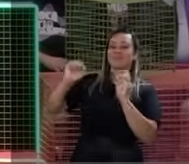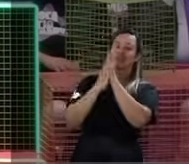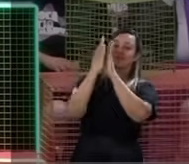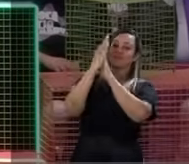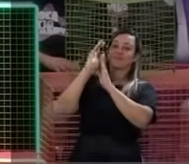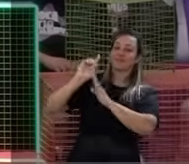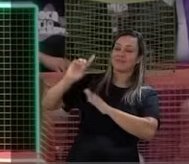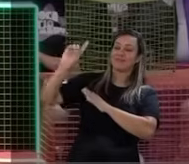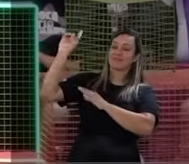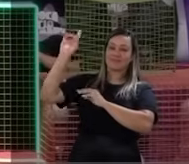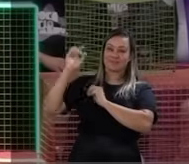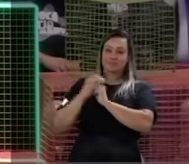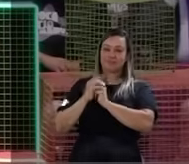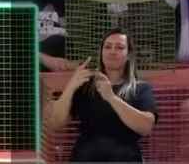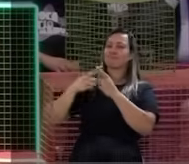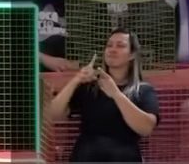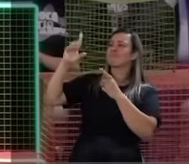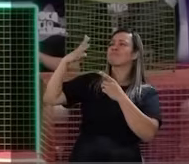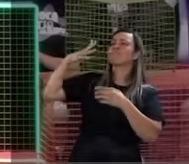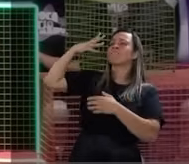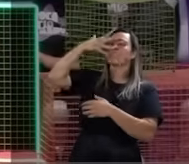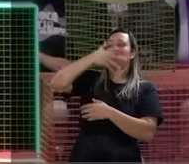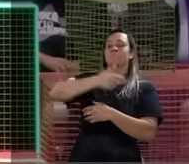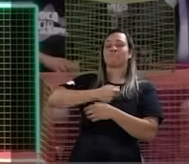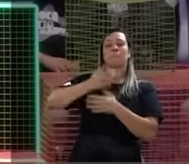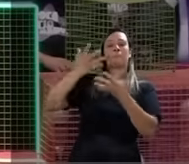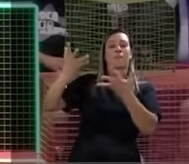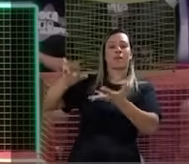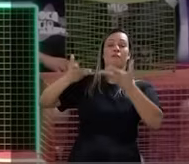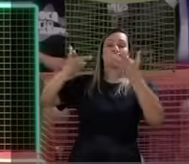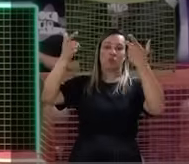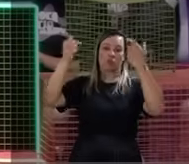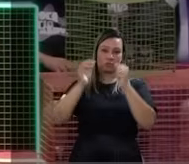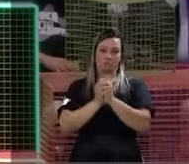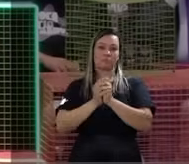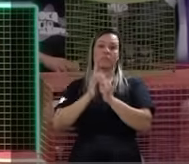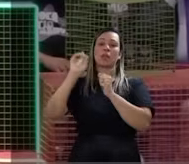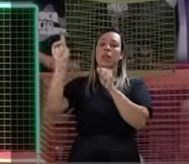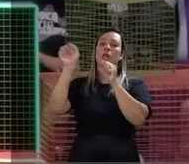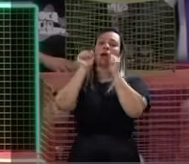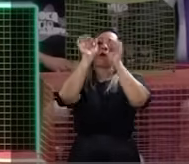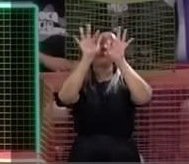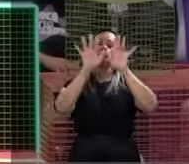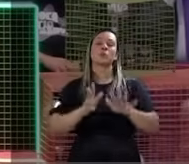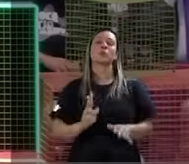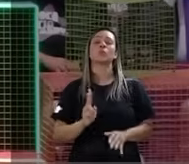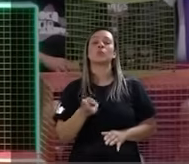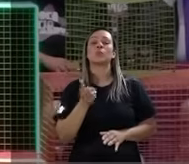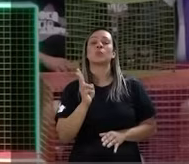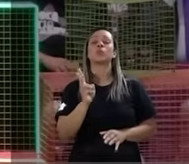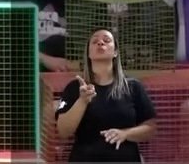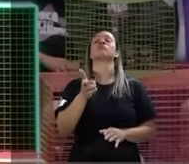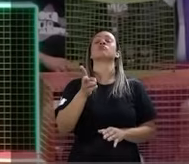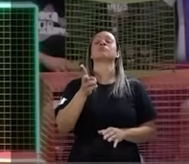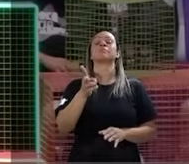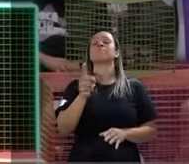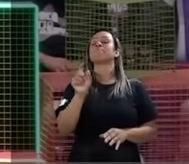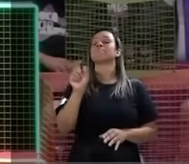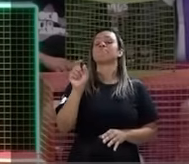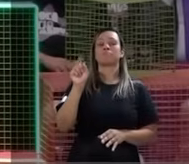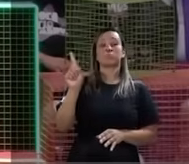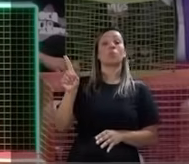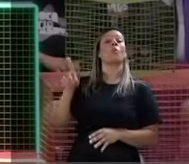a Jesus na beleza de sua santidade. Que Deus em Cristo continue abençoando a vida do